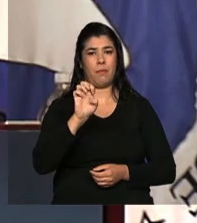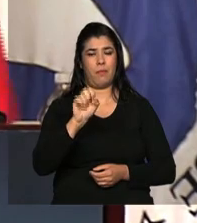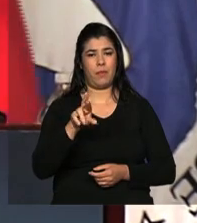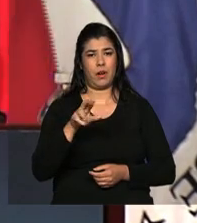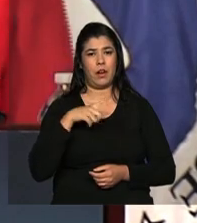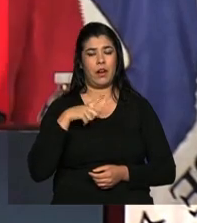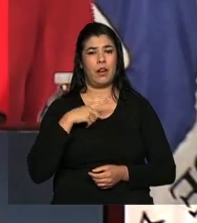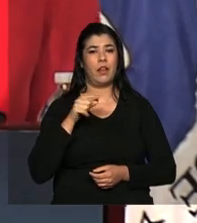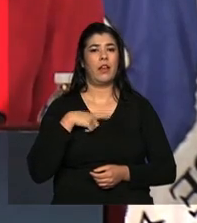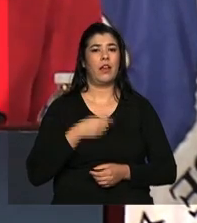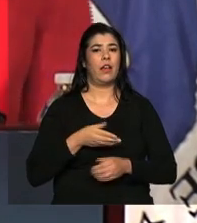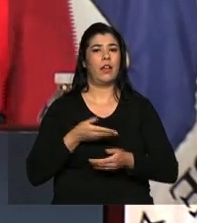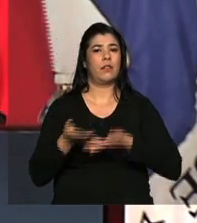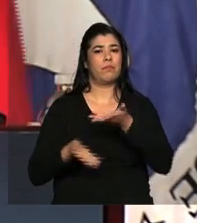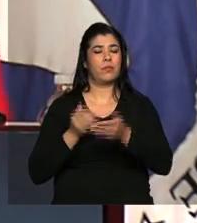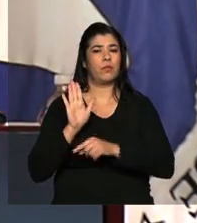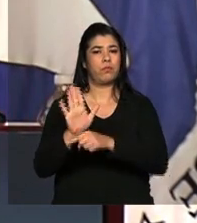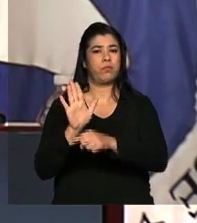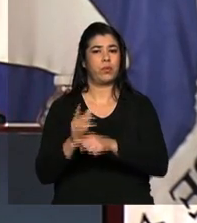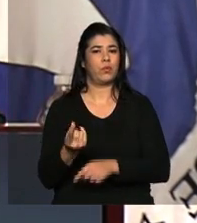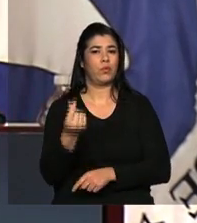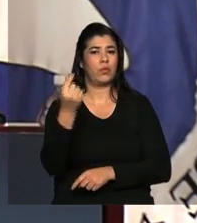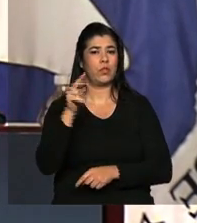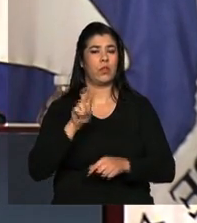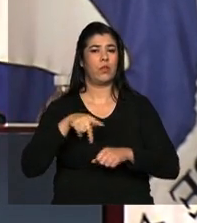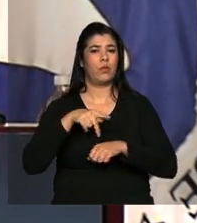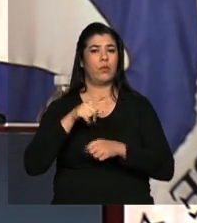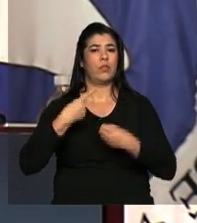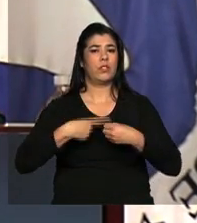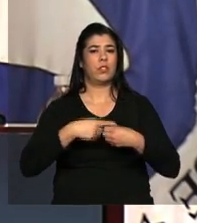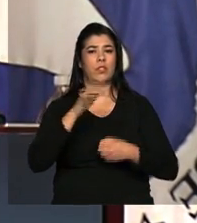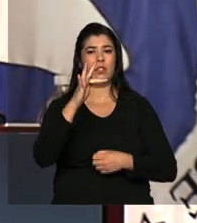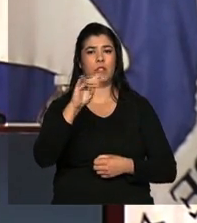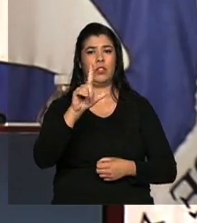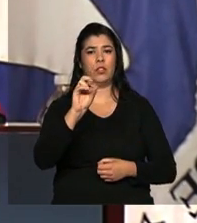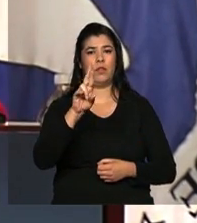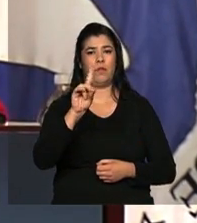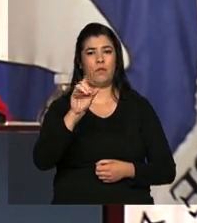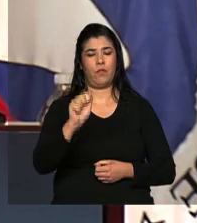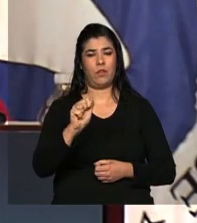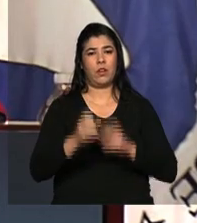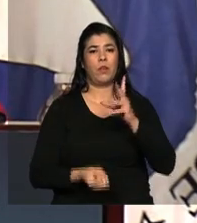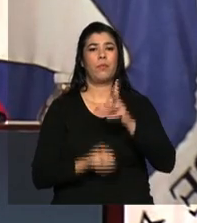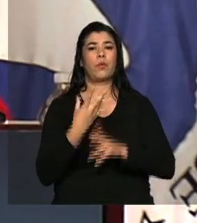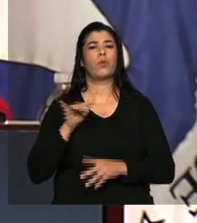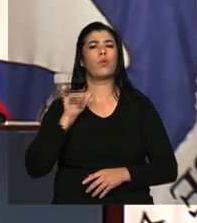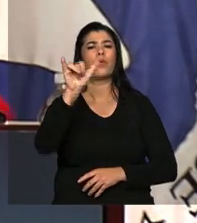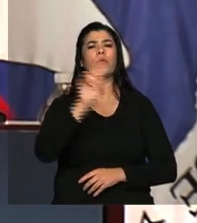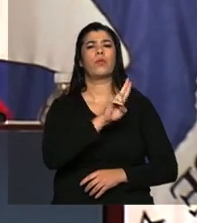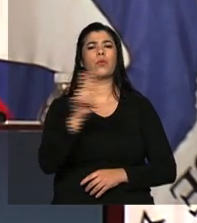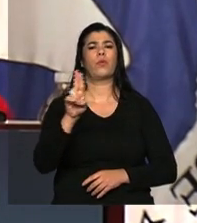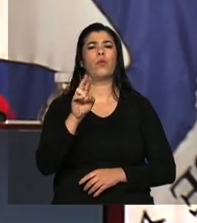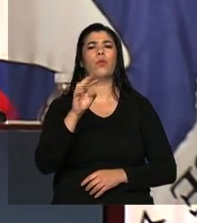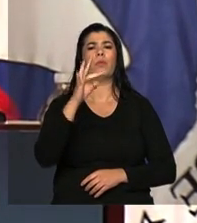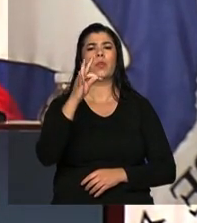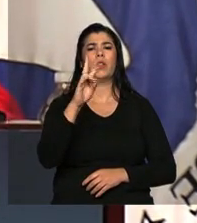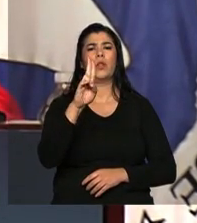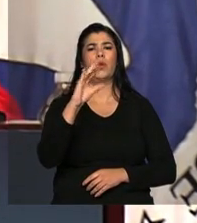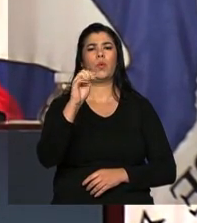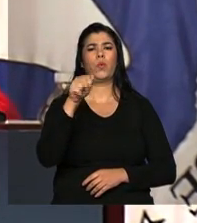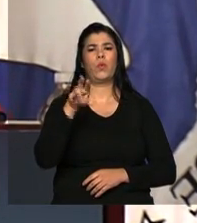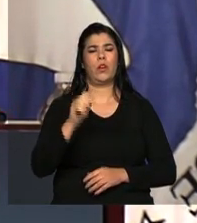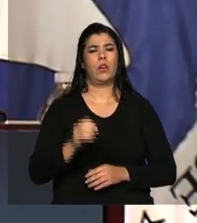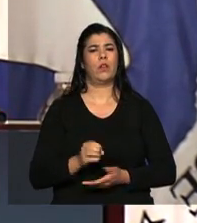Super Tucanos, que têm, assim, as aeronaves mais utilizadas para treinamento pela Força Aérea